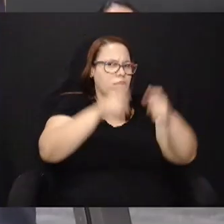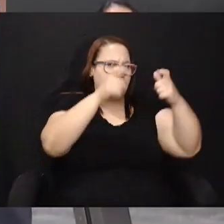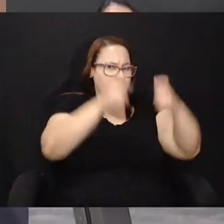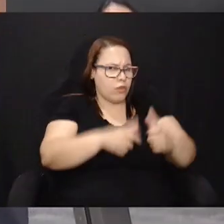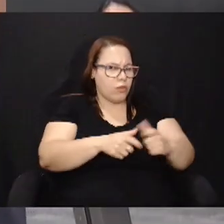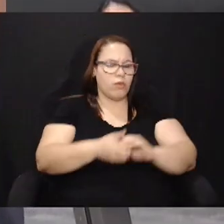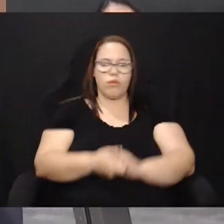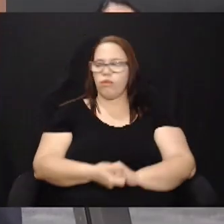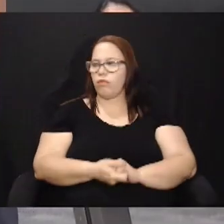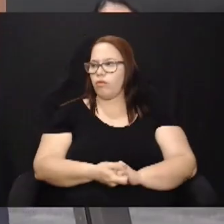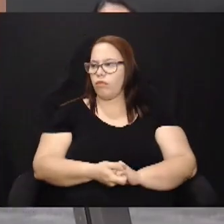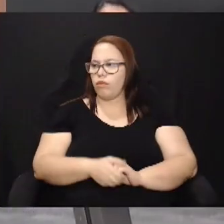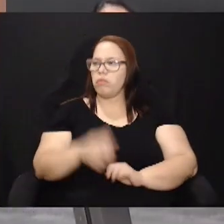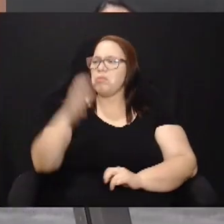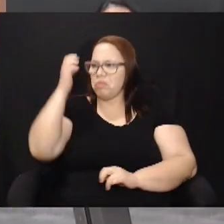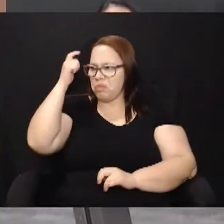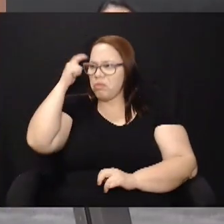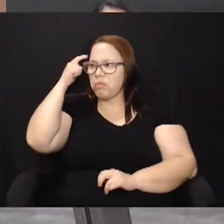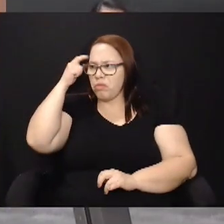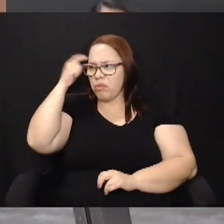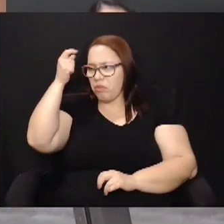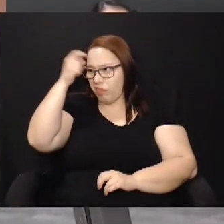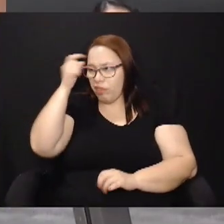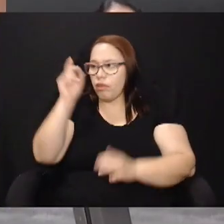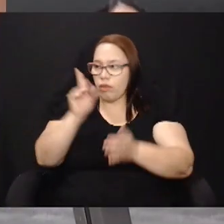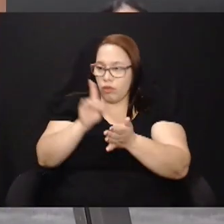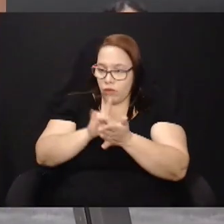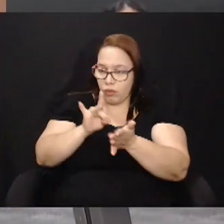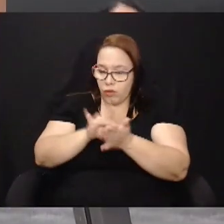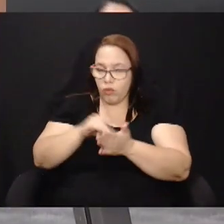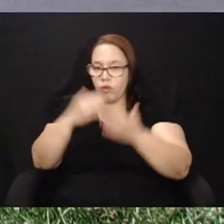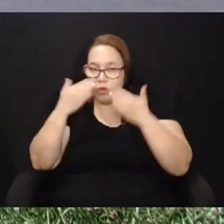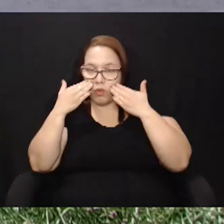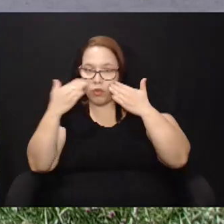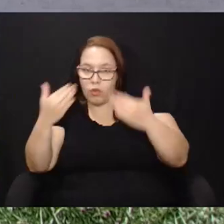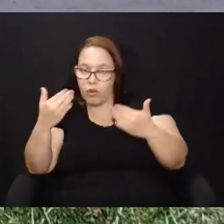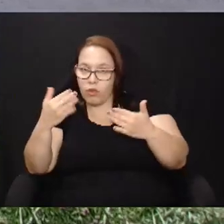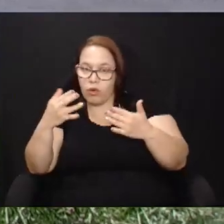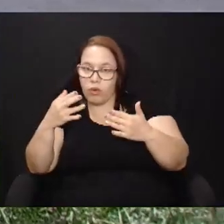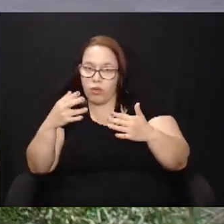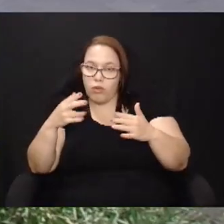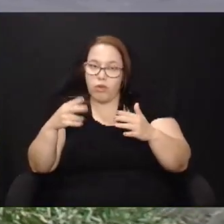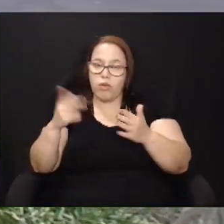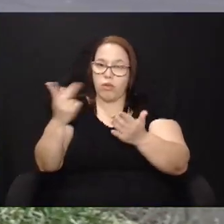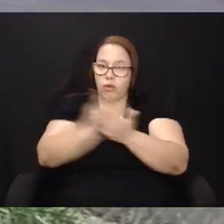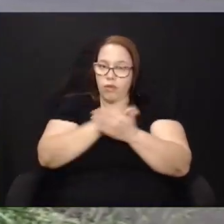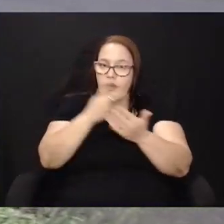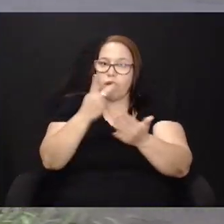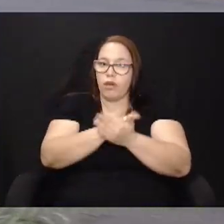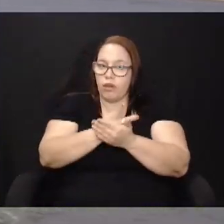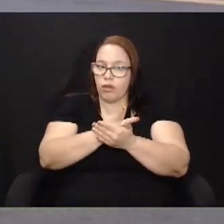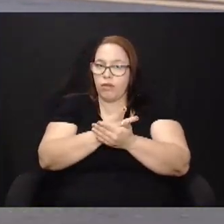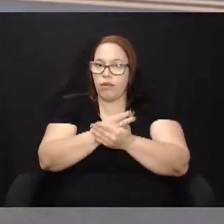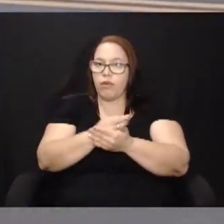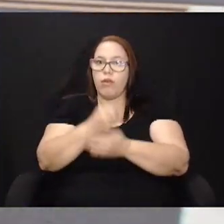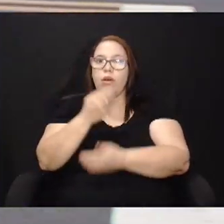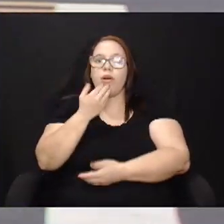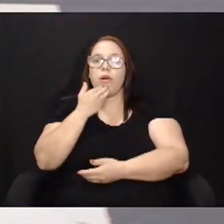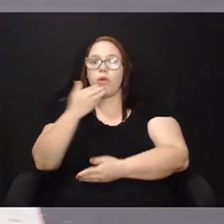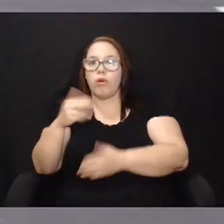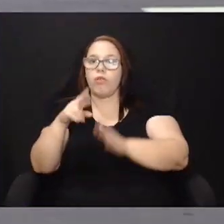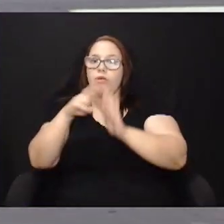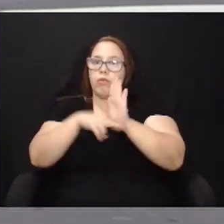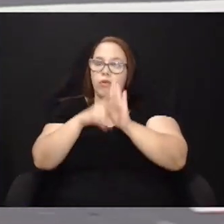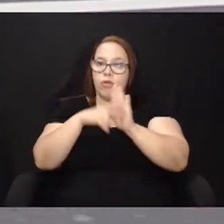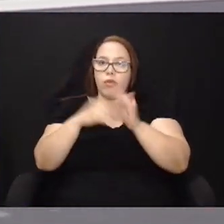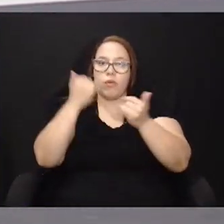tenha ciência, de fato, se é uma via pública e ela está sendo ocupada de maneira irregular, eu fiz esse requerimento de informação à Prefeitura,